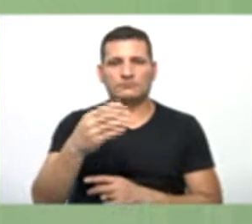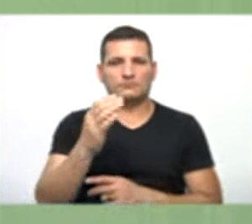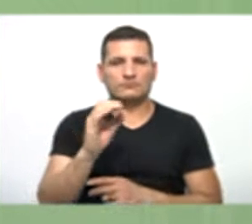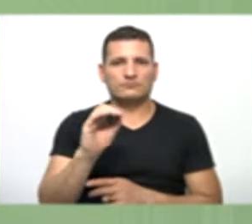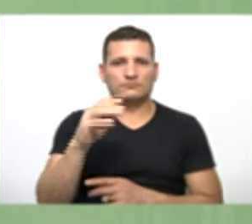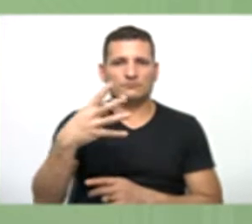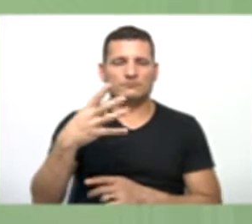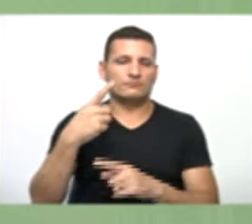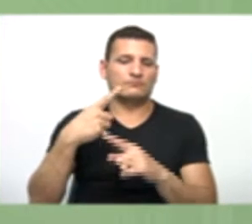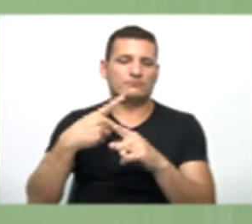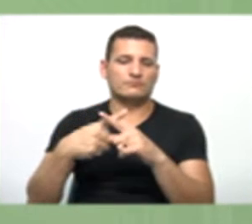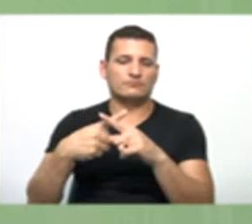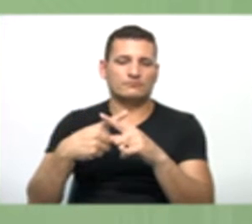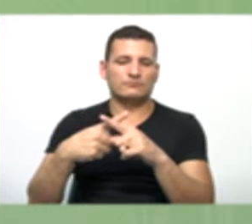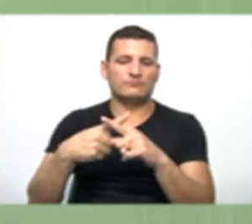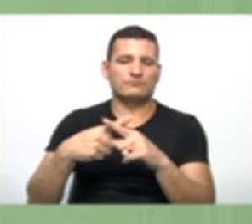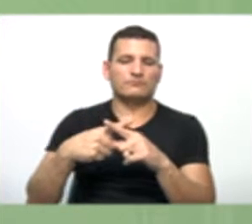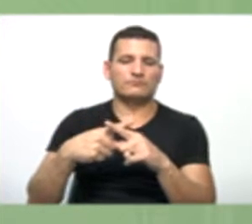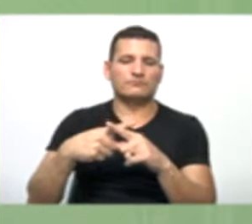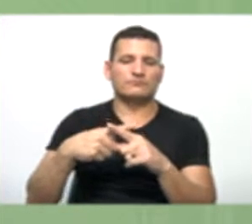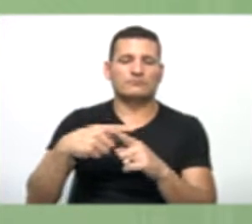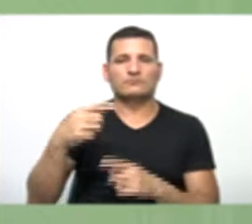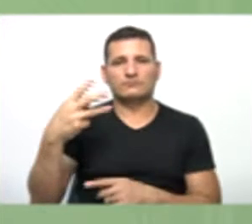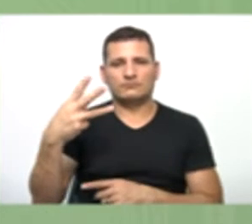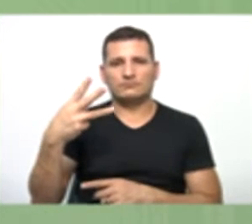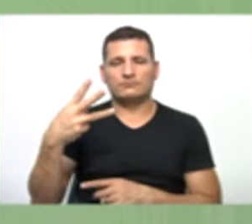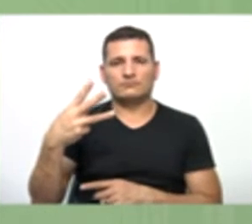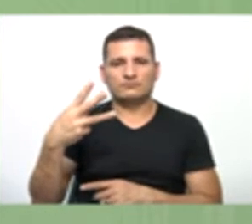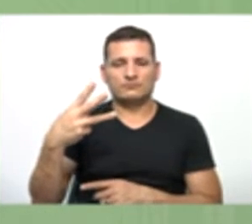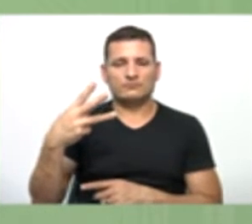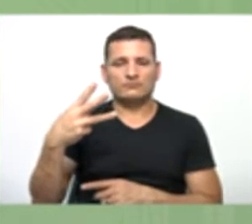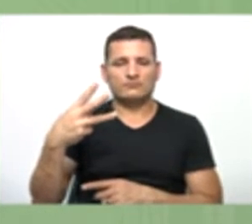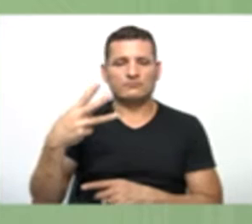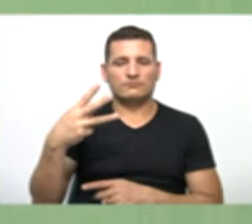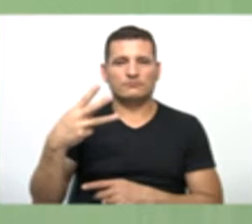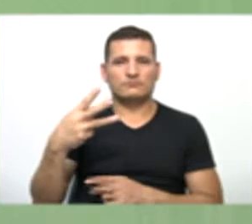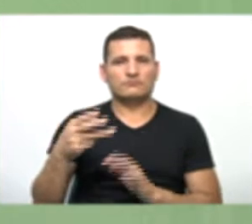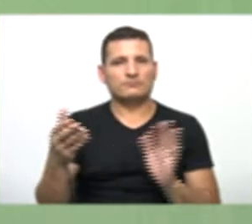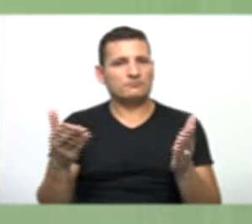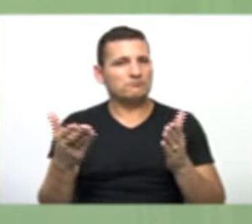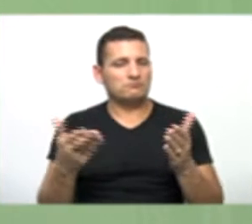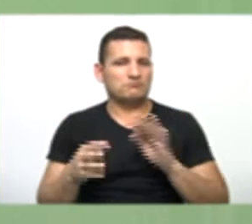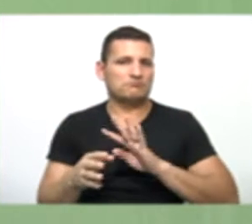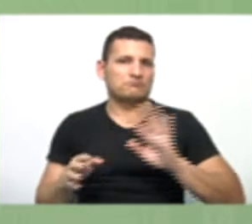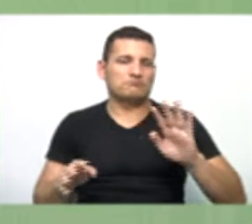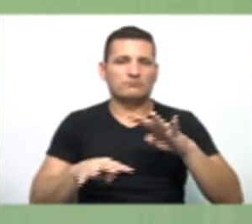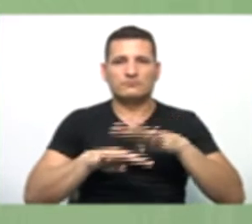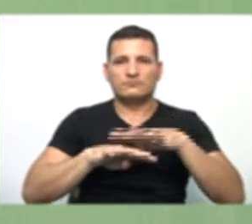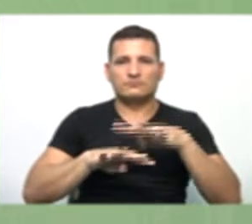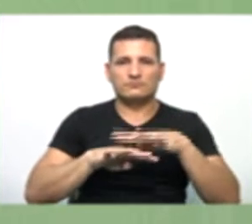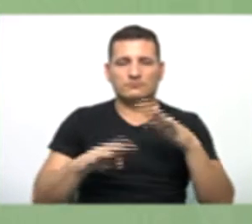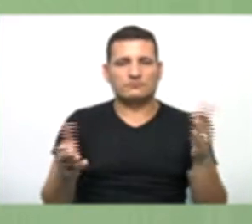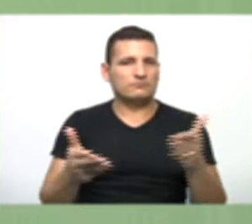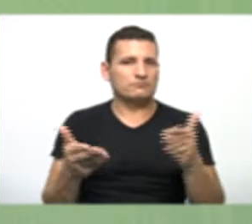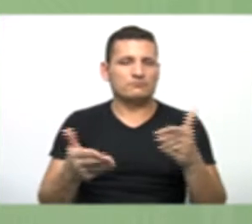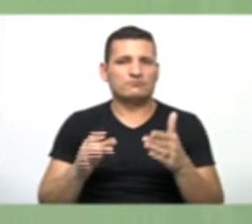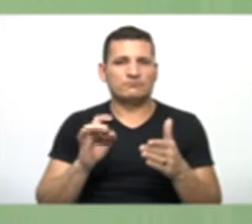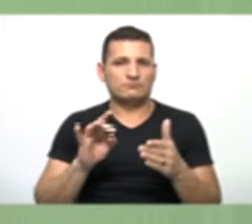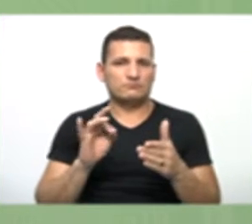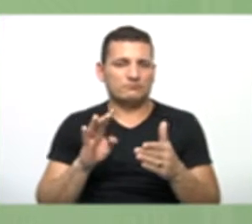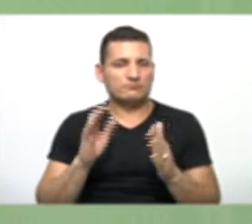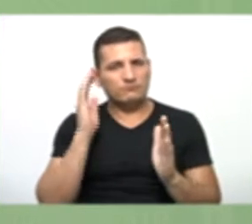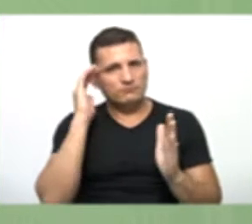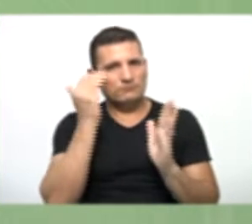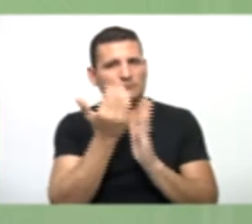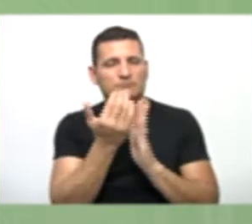N. Pronto, fecha parênteses. E aí agora são operações matemáticas que você vai desenvolver respeitando